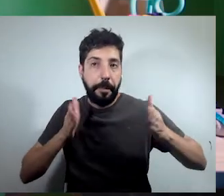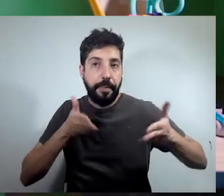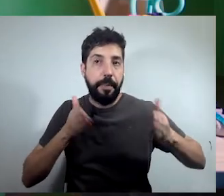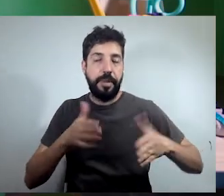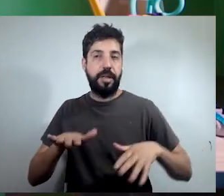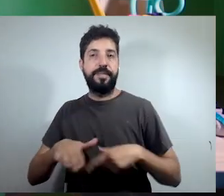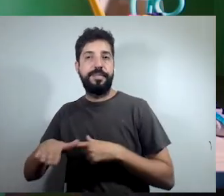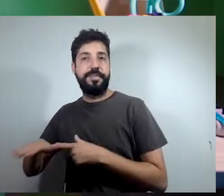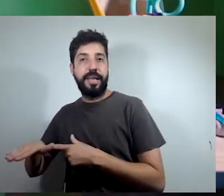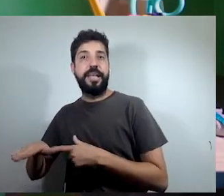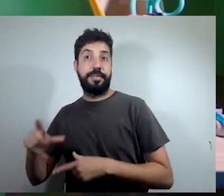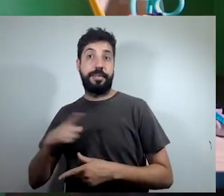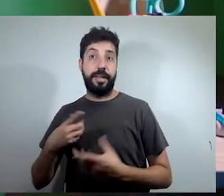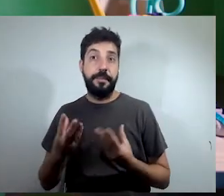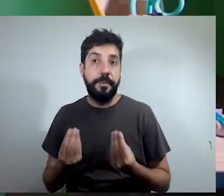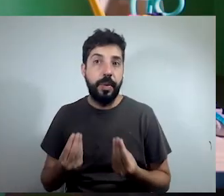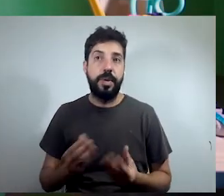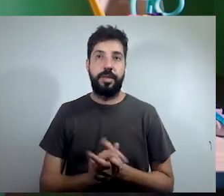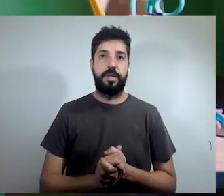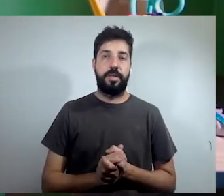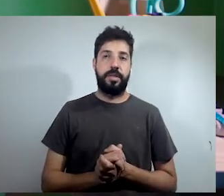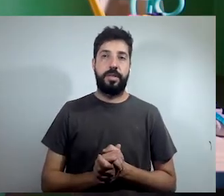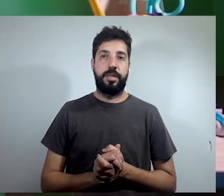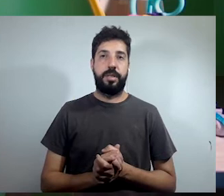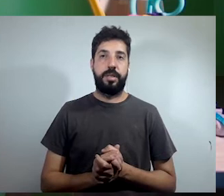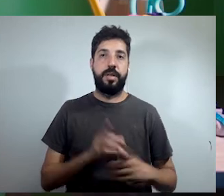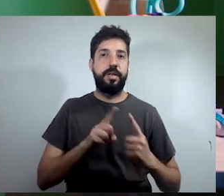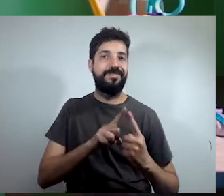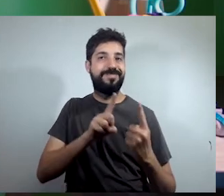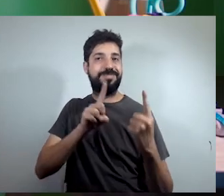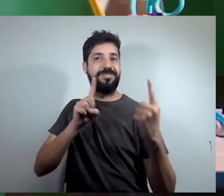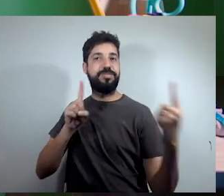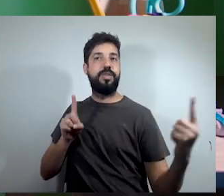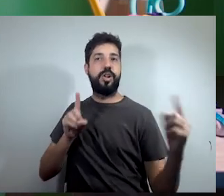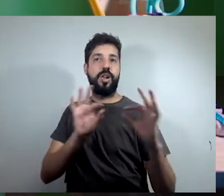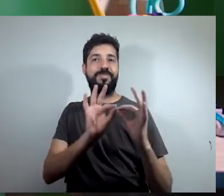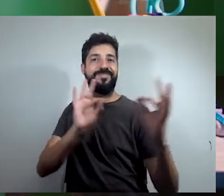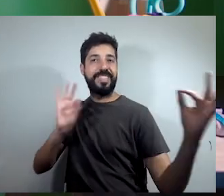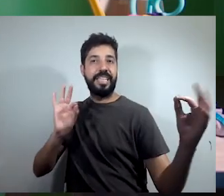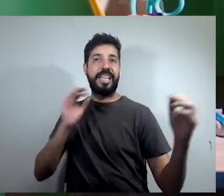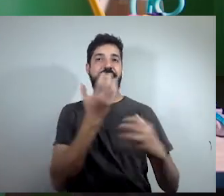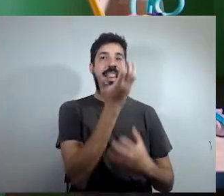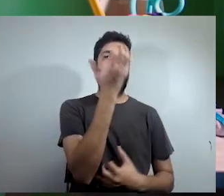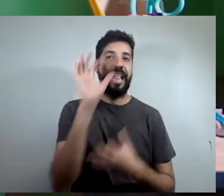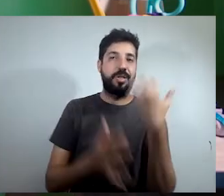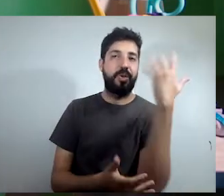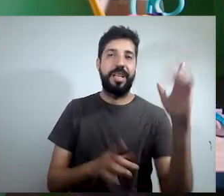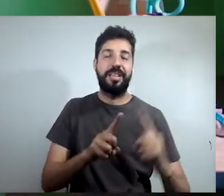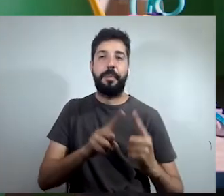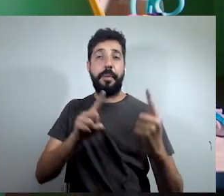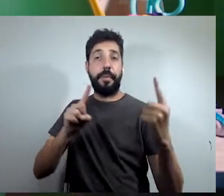infâncias estão tendo. O distanciamento do mundo da natureza faz com que